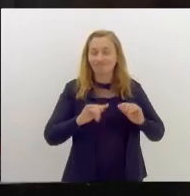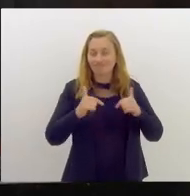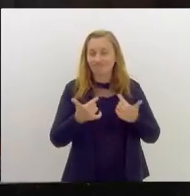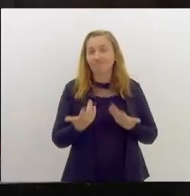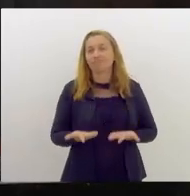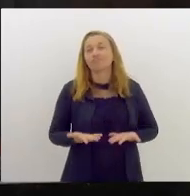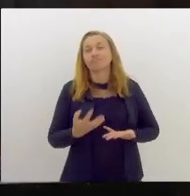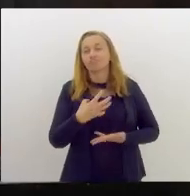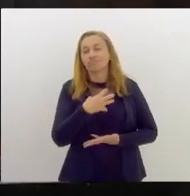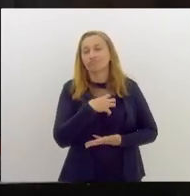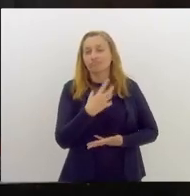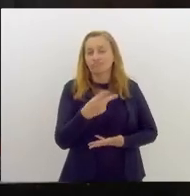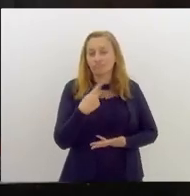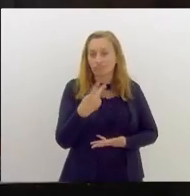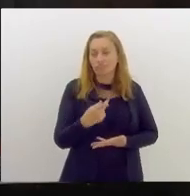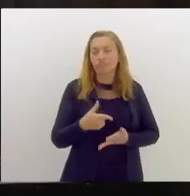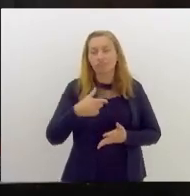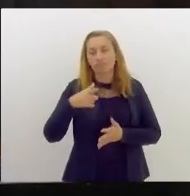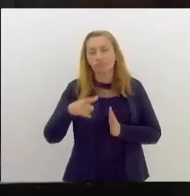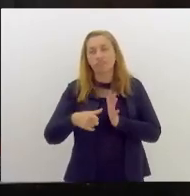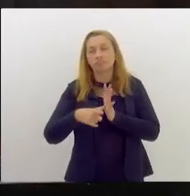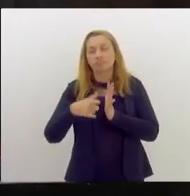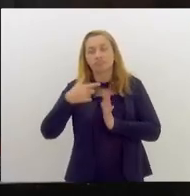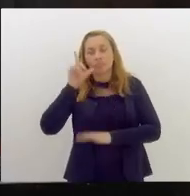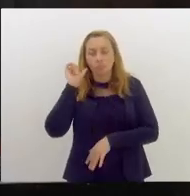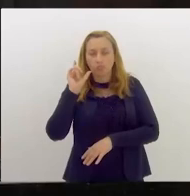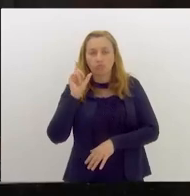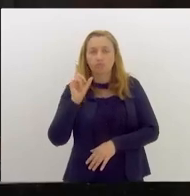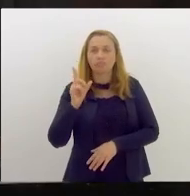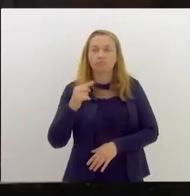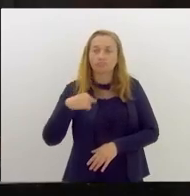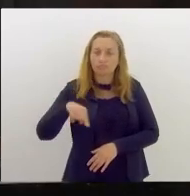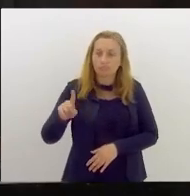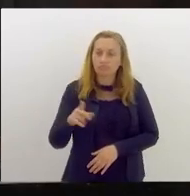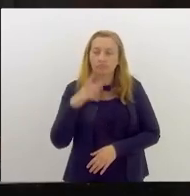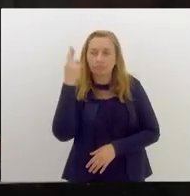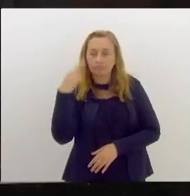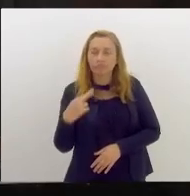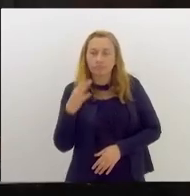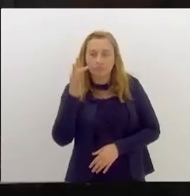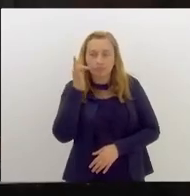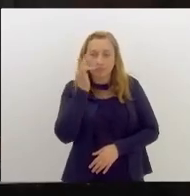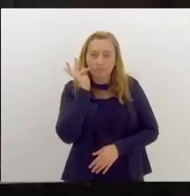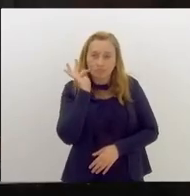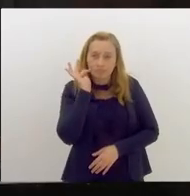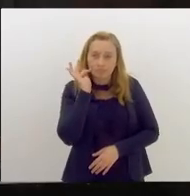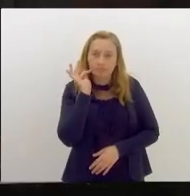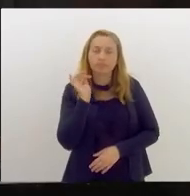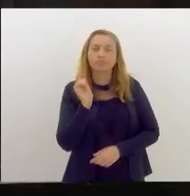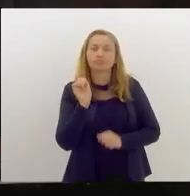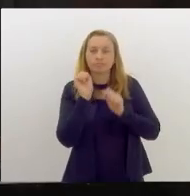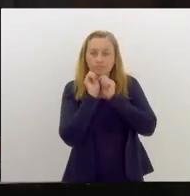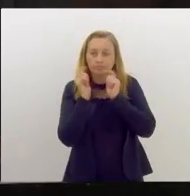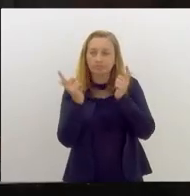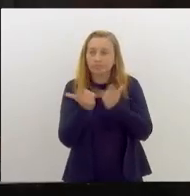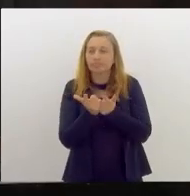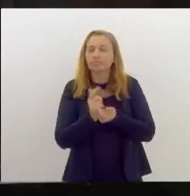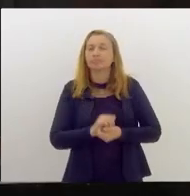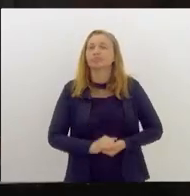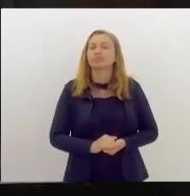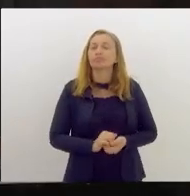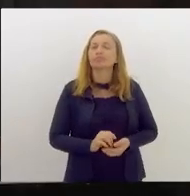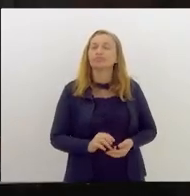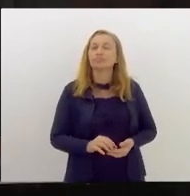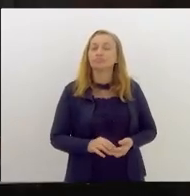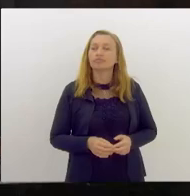então eu quero aqui dizer que ontem nós tivemos de presente eu Renata Flávio Serafina que da Assembleia Legislativa é